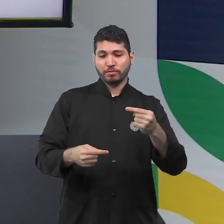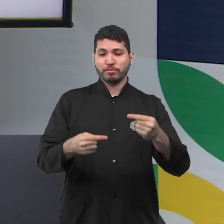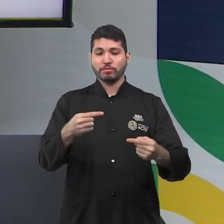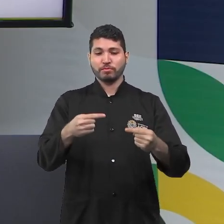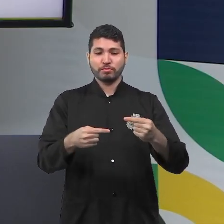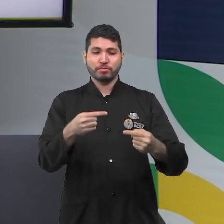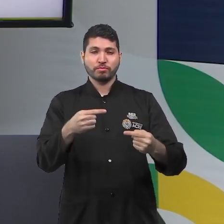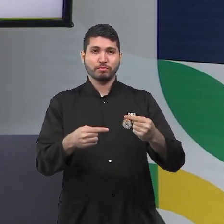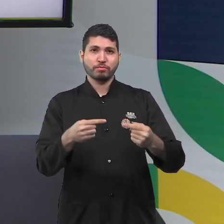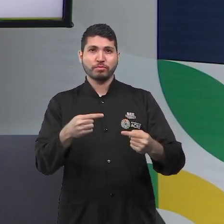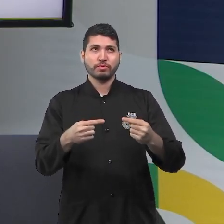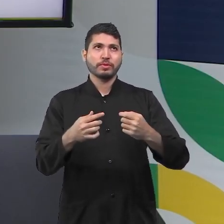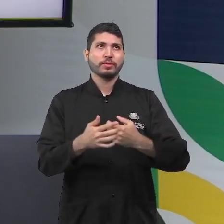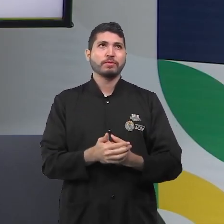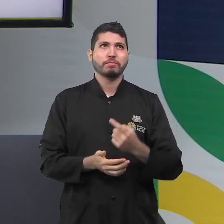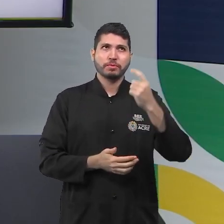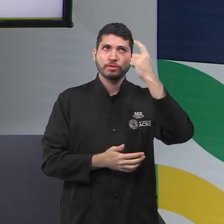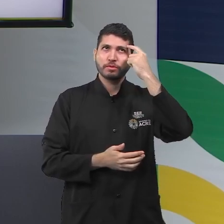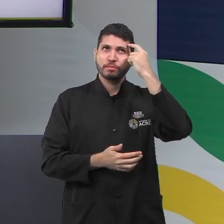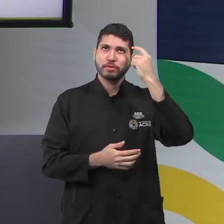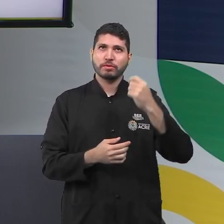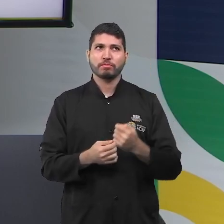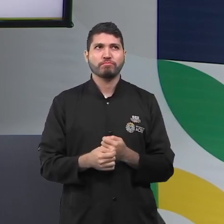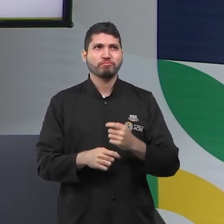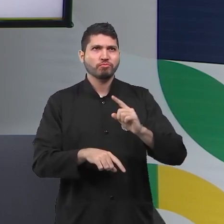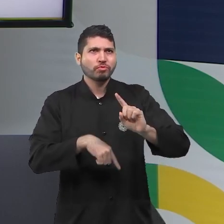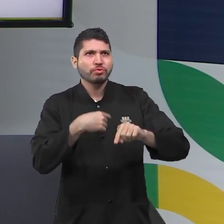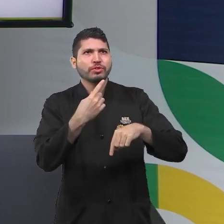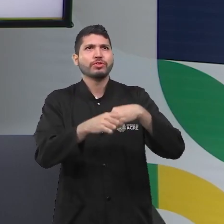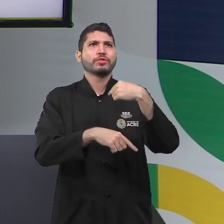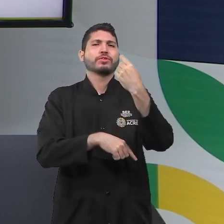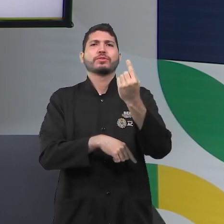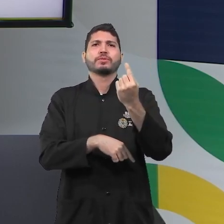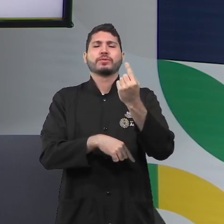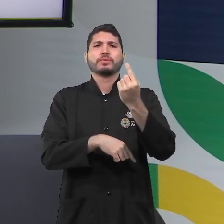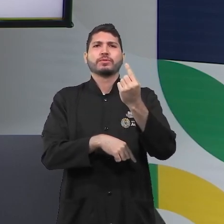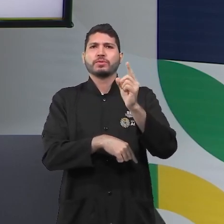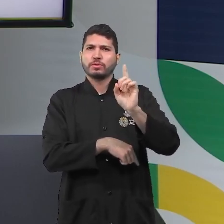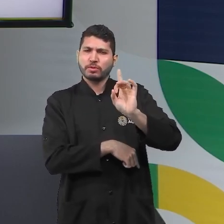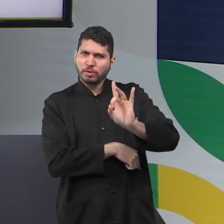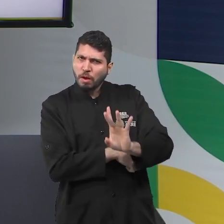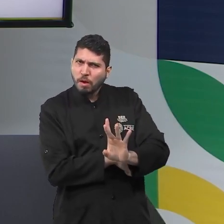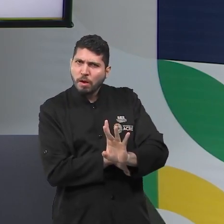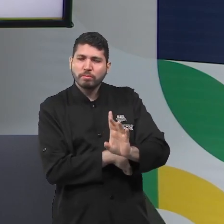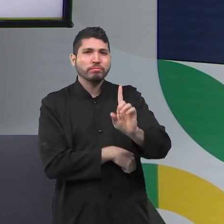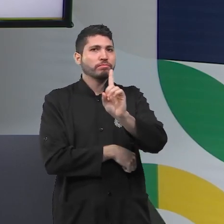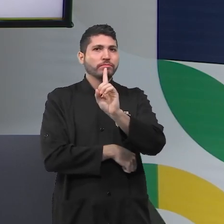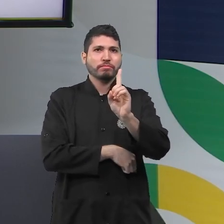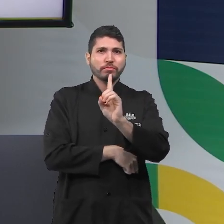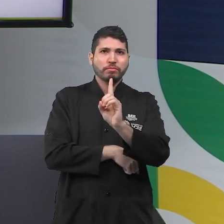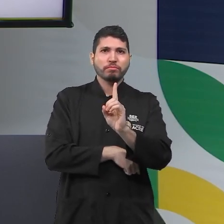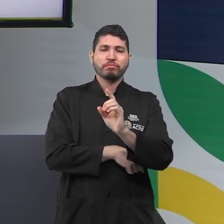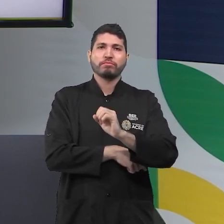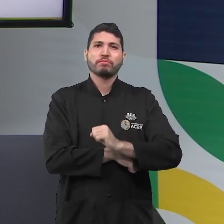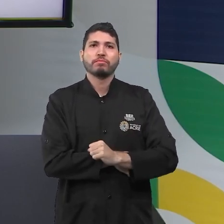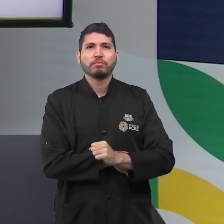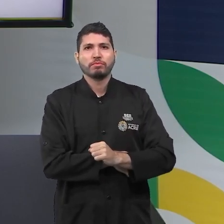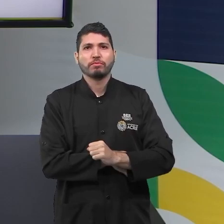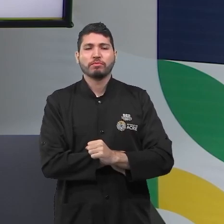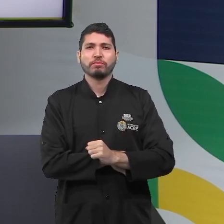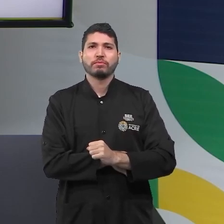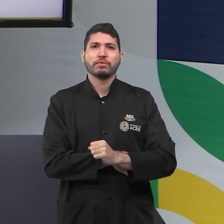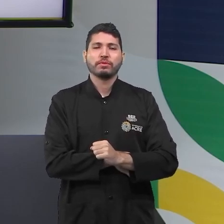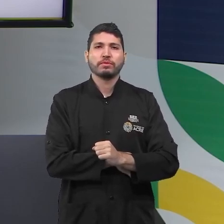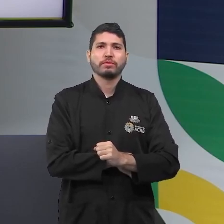apenas naquela necessidade de conquistar, e não ficou apenas no âmbito filosófico. também